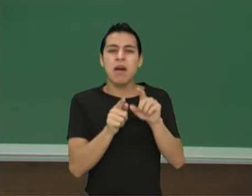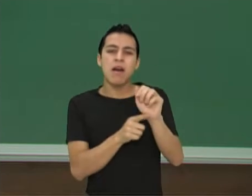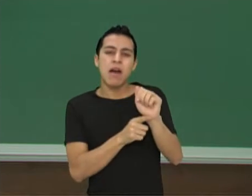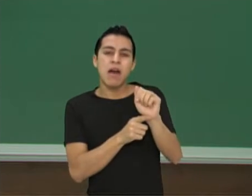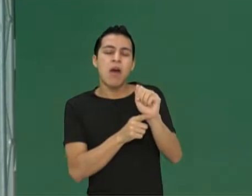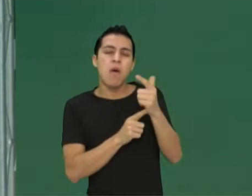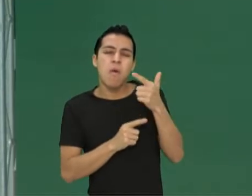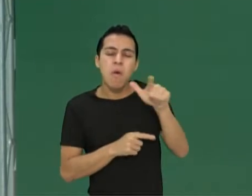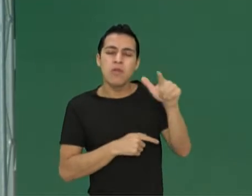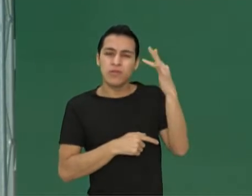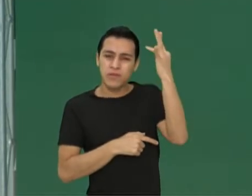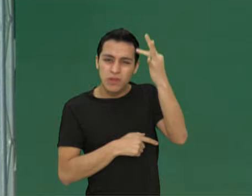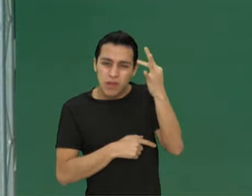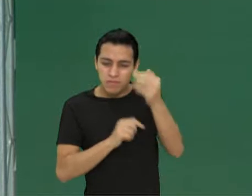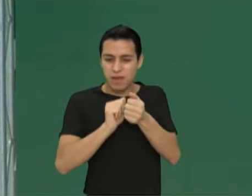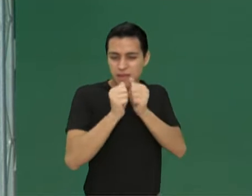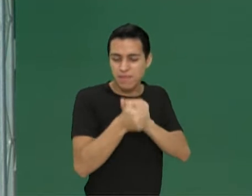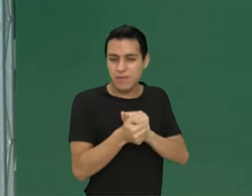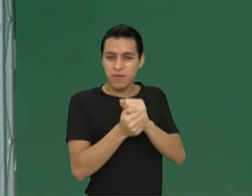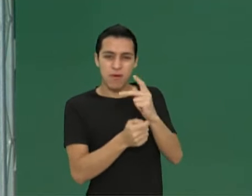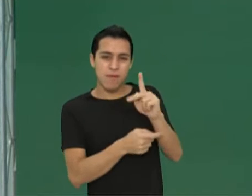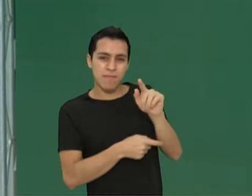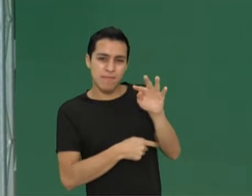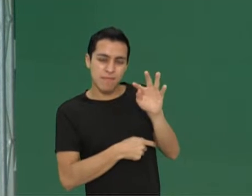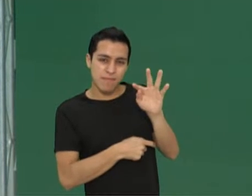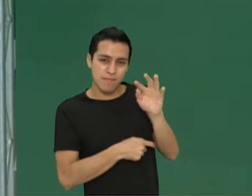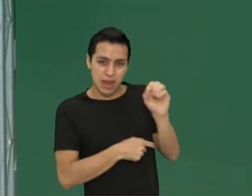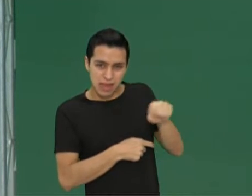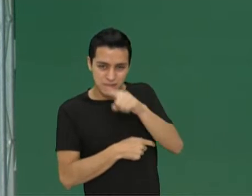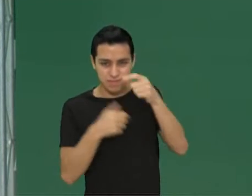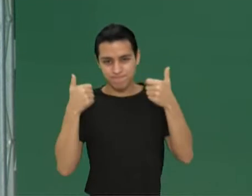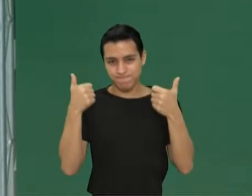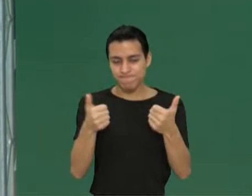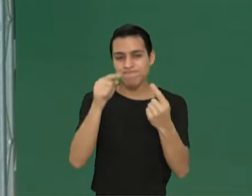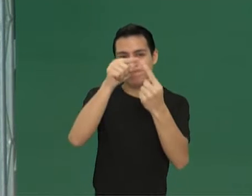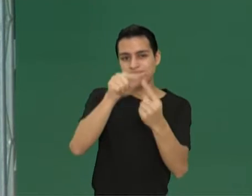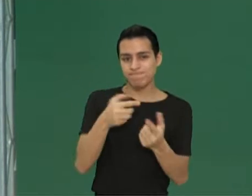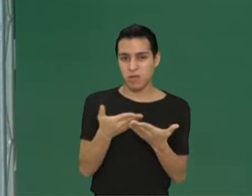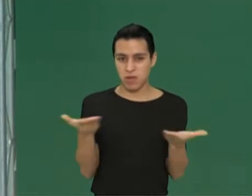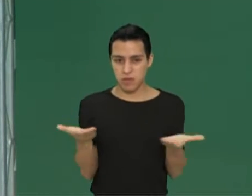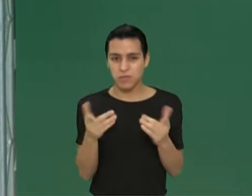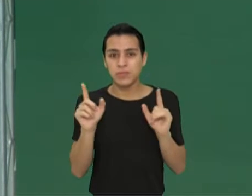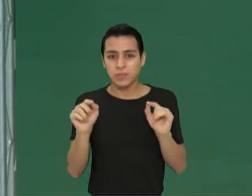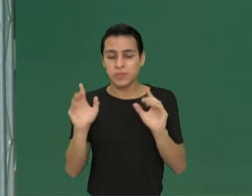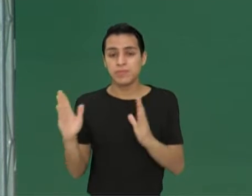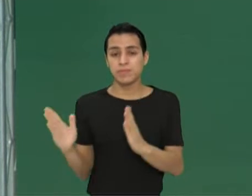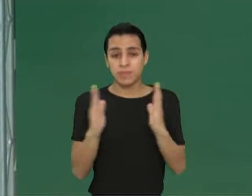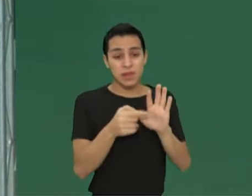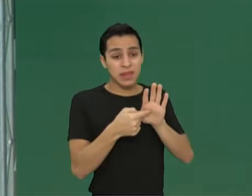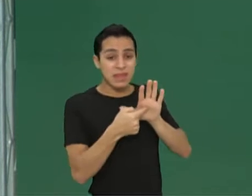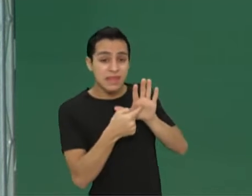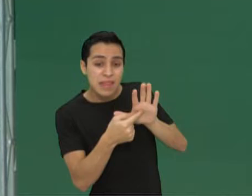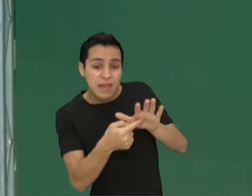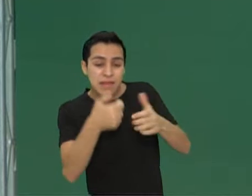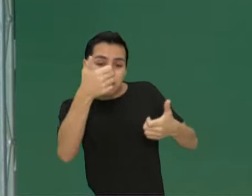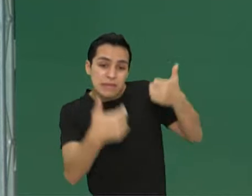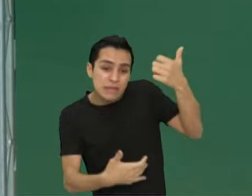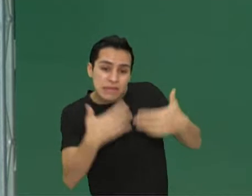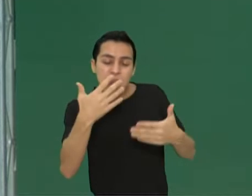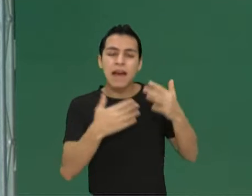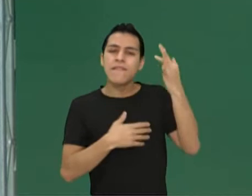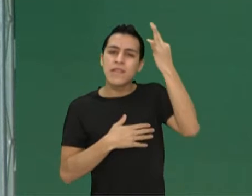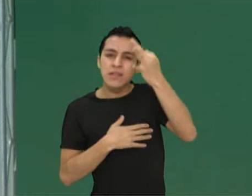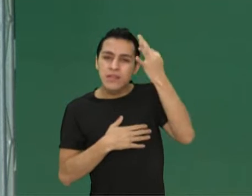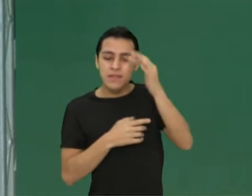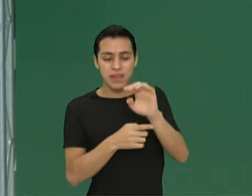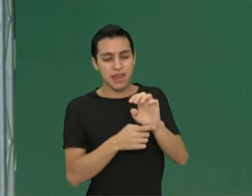né, fica como objetivos para esta aula de hoje, tá? Demonstrar a filosofia da